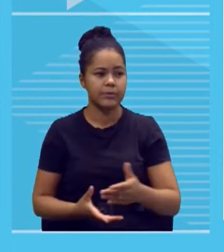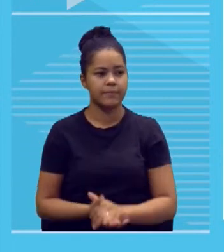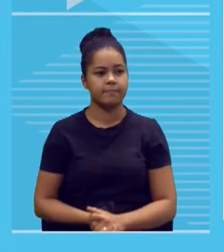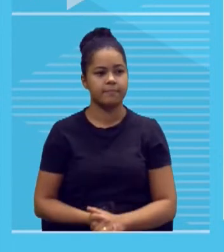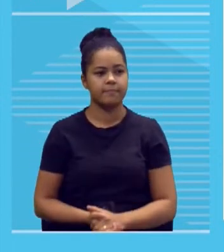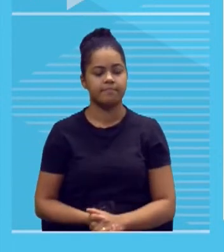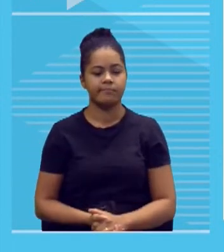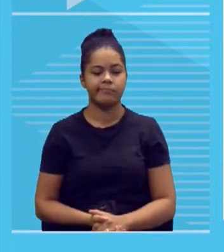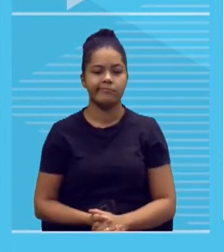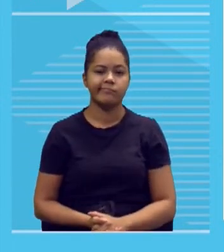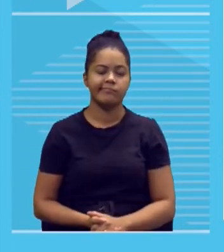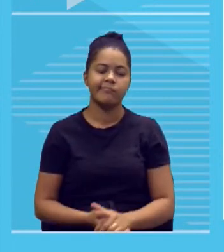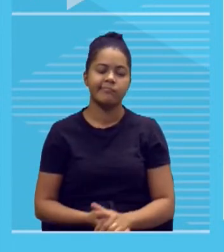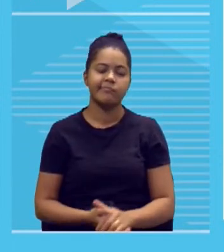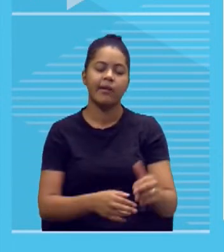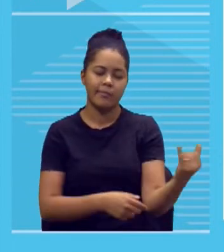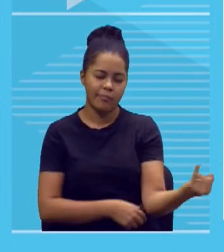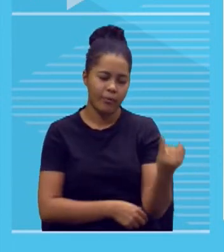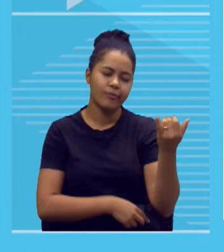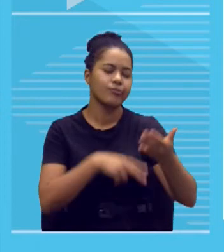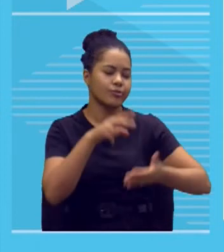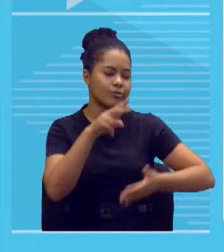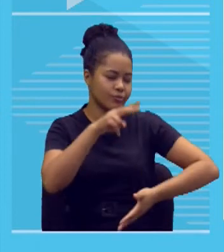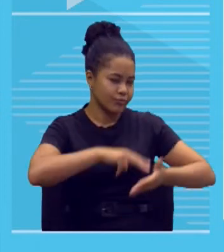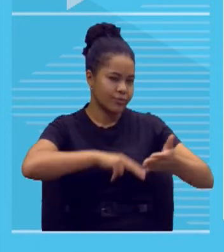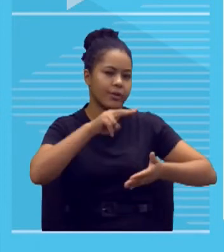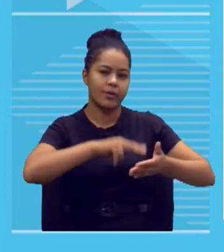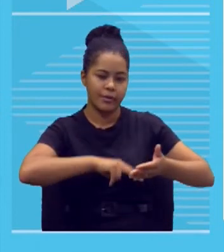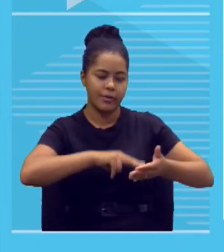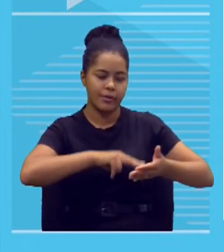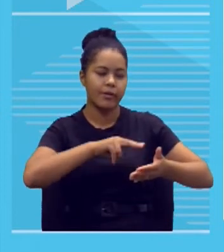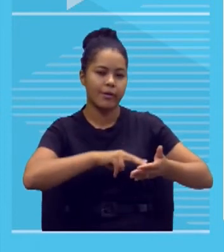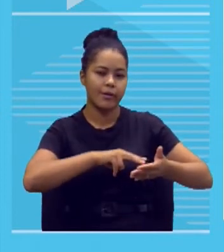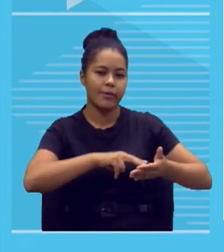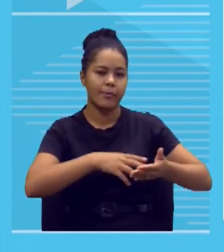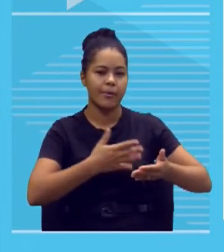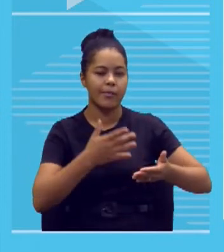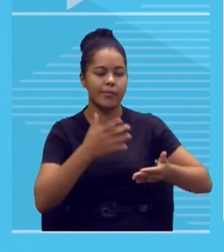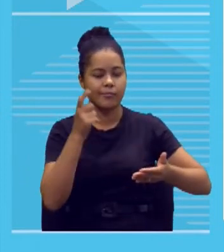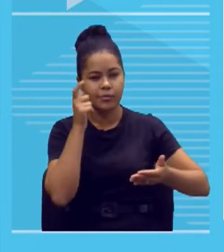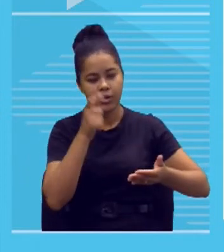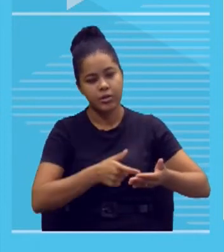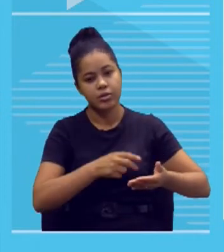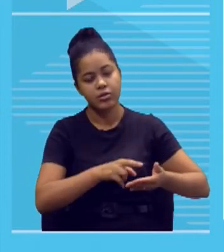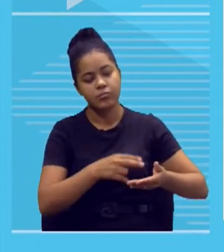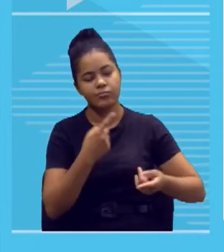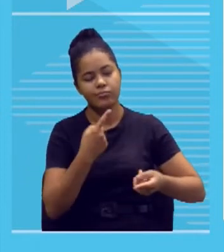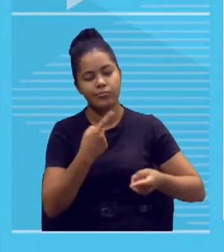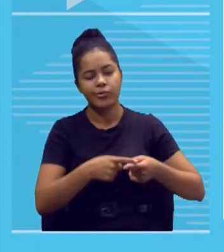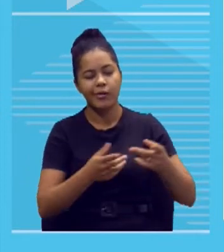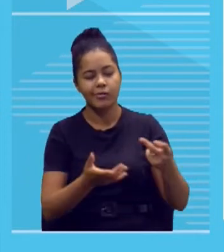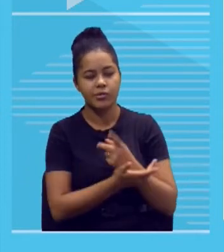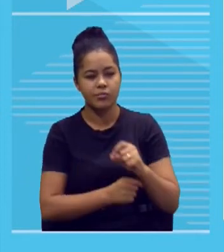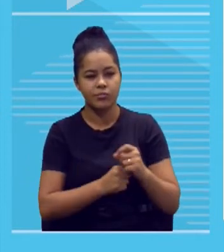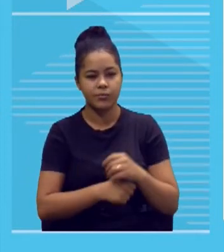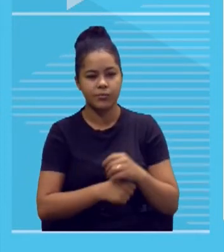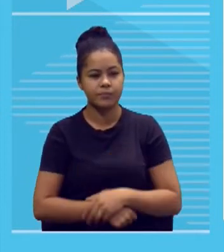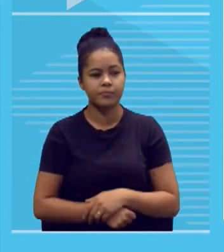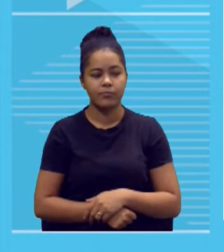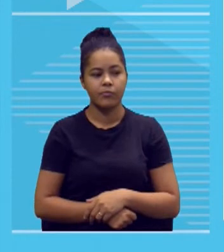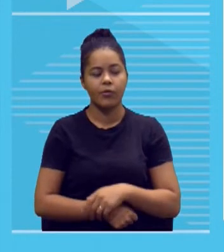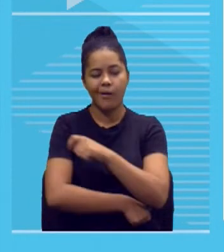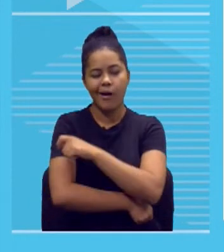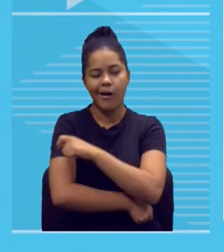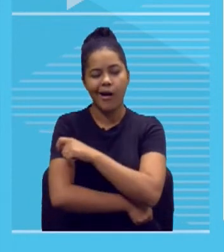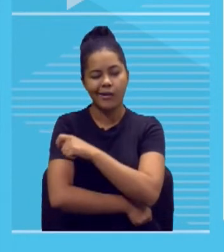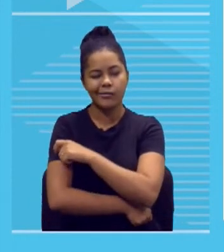paz que é bom você lê né cara é muito bom é muito bacana um um aluno disse assim parou só pega essas fotos são lê